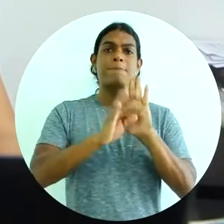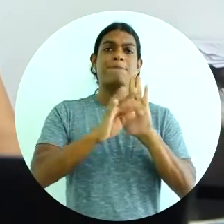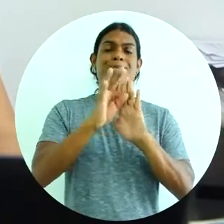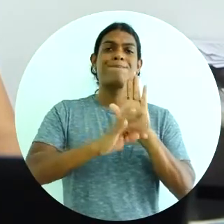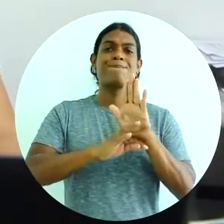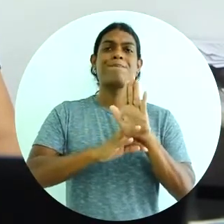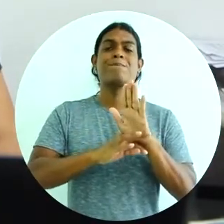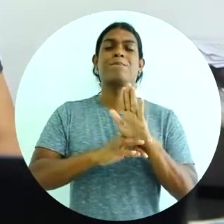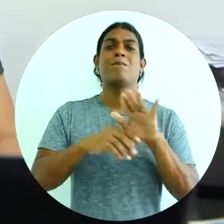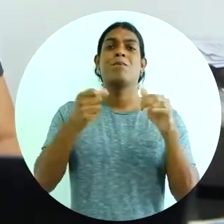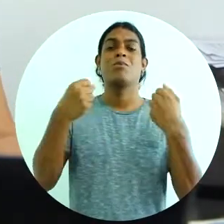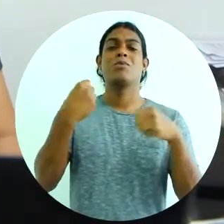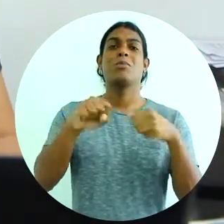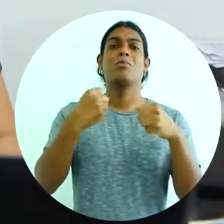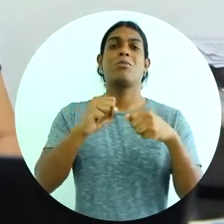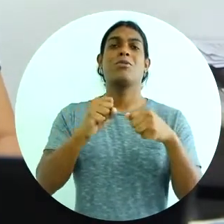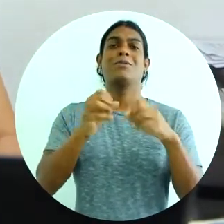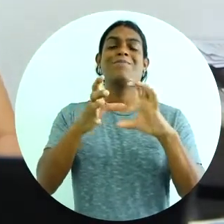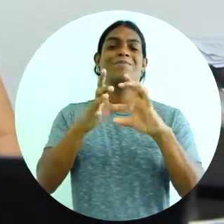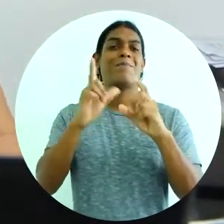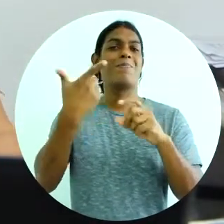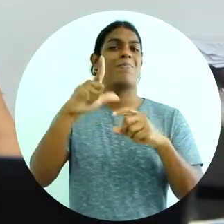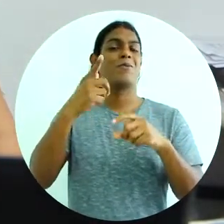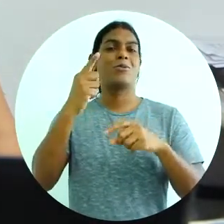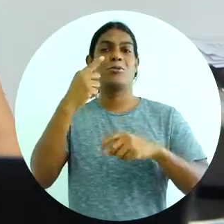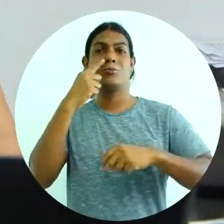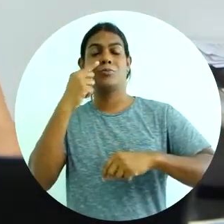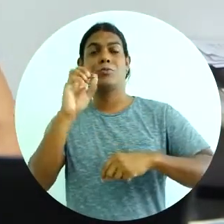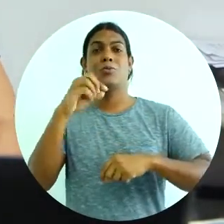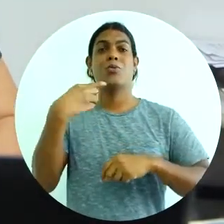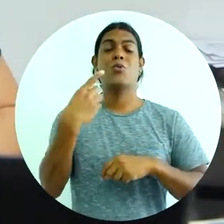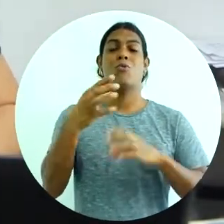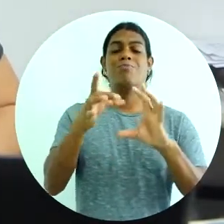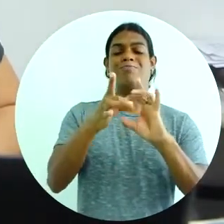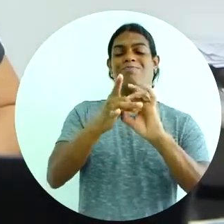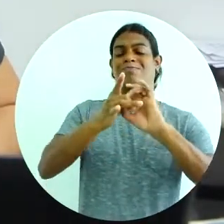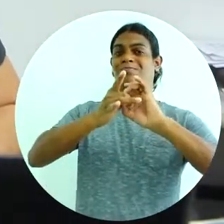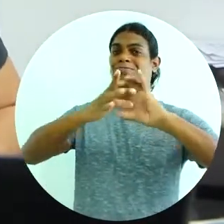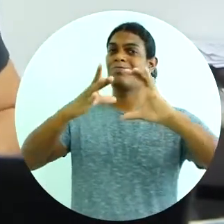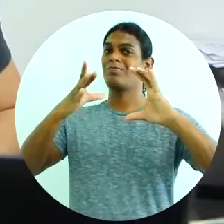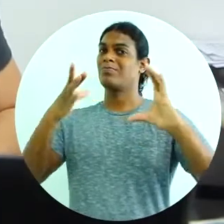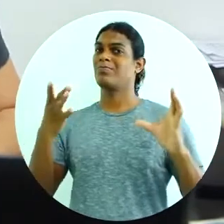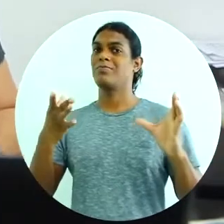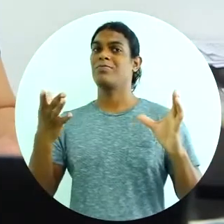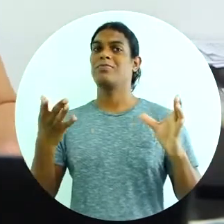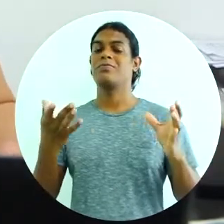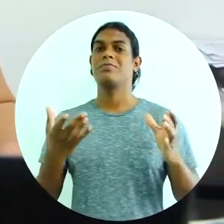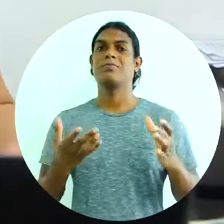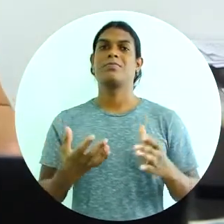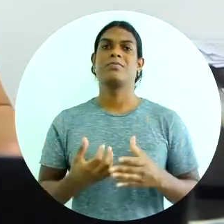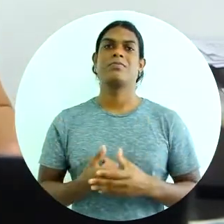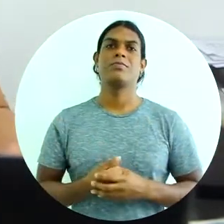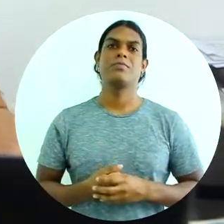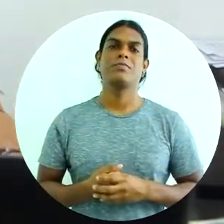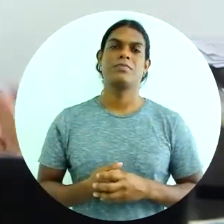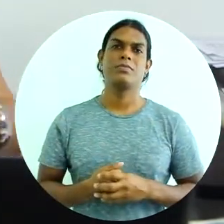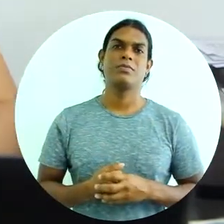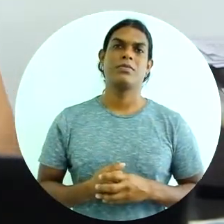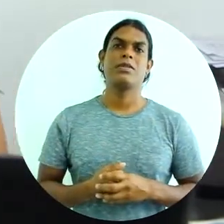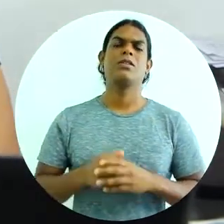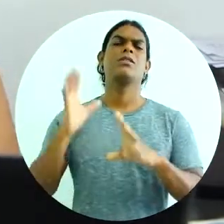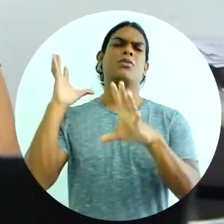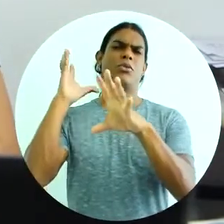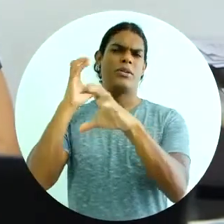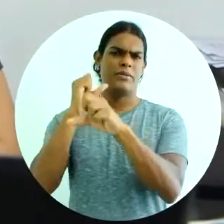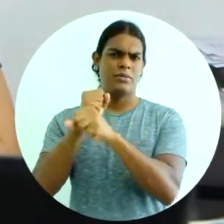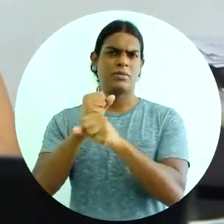seu texto, ele não ter sentido ou esse sentido ficar exclusivamente na sua ideia. Então, revisar o